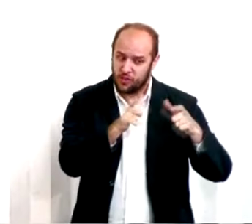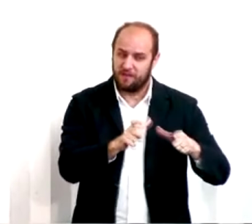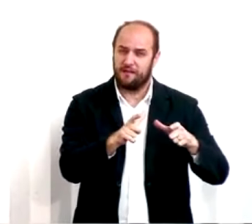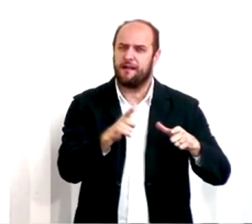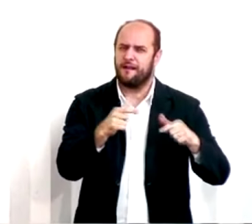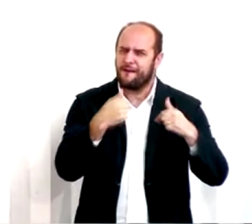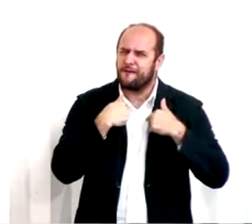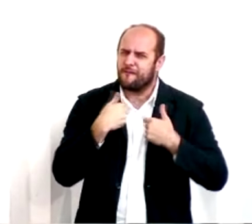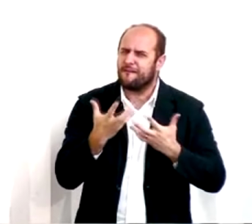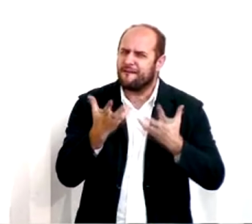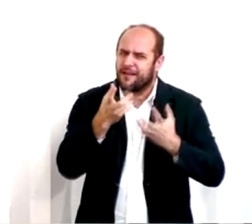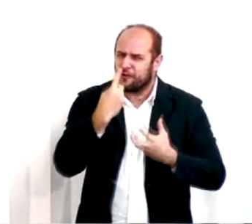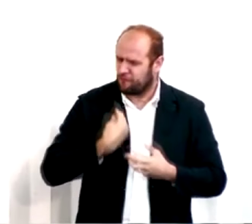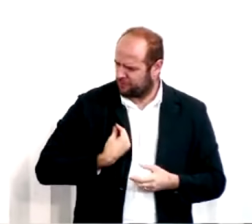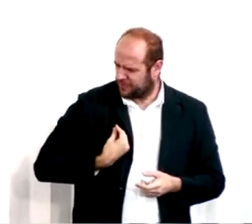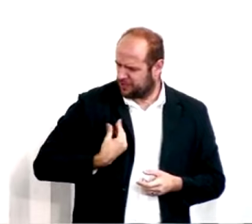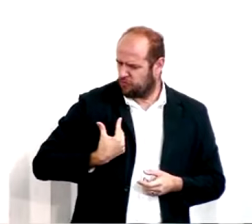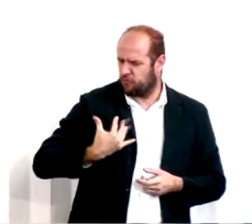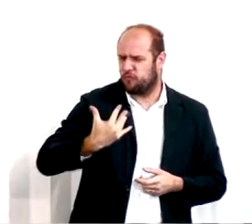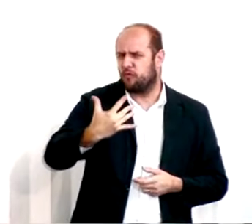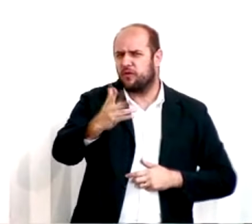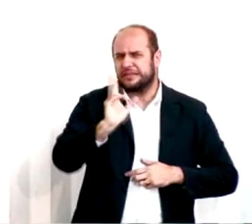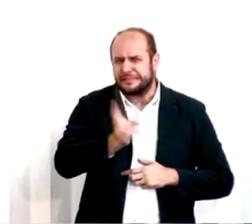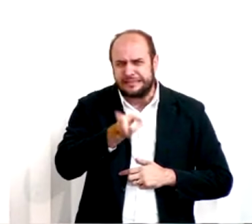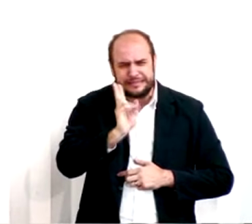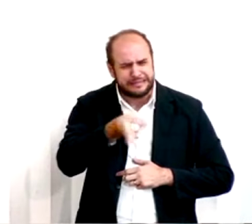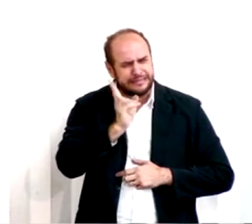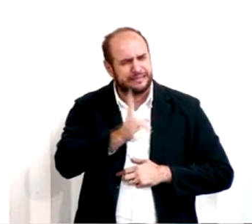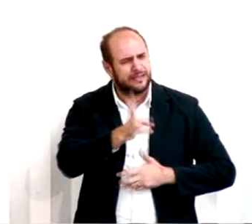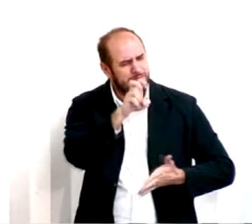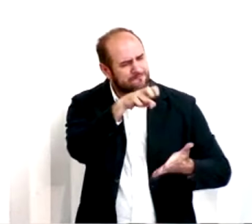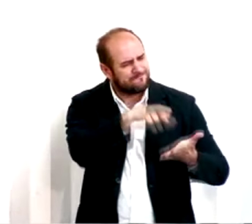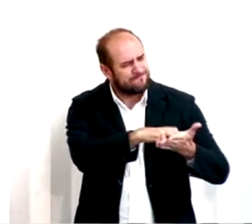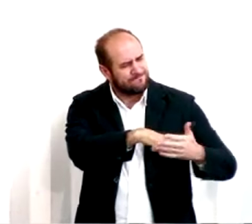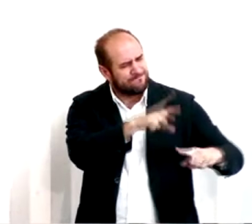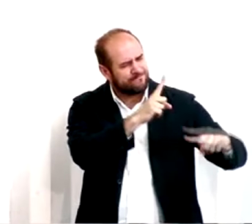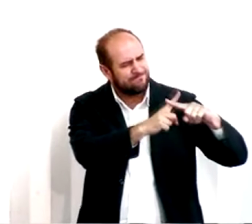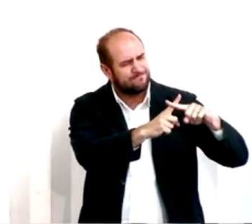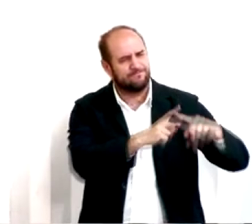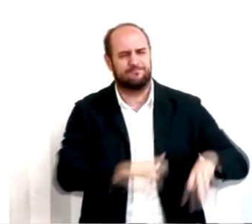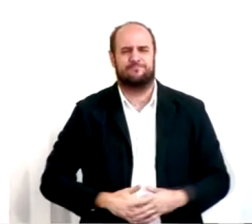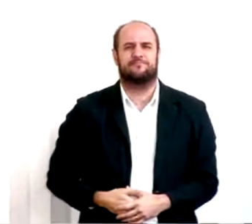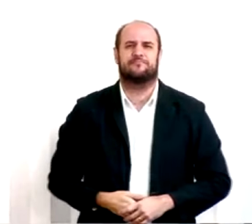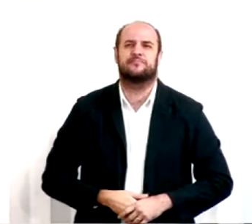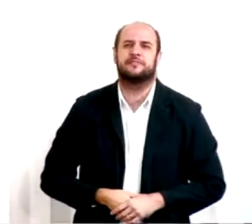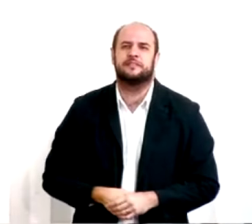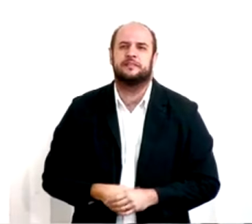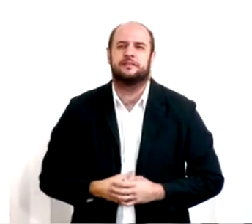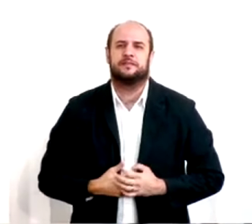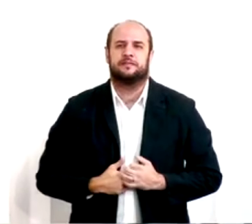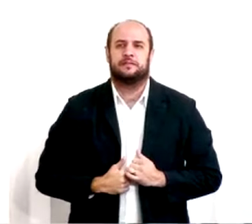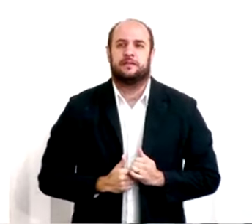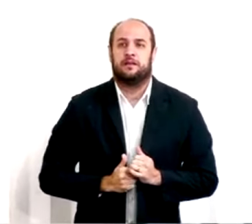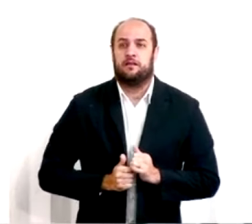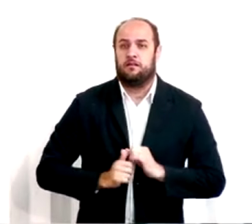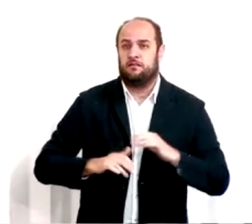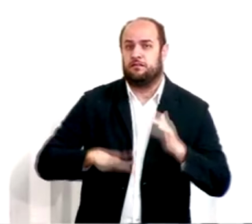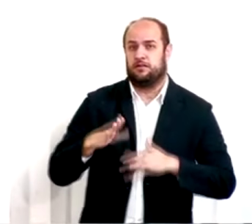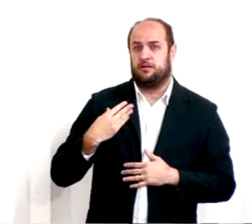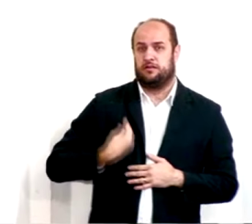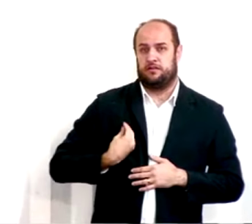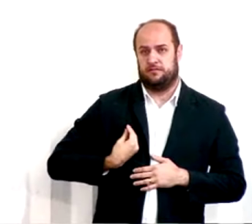que você vivesse o resto dos teus dias diante da cruz de Cristo muitas